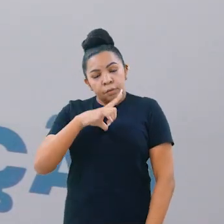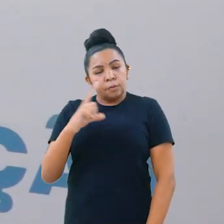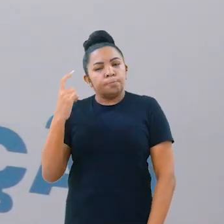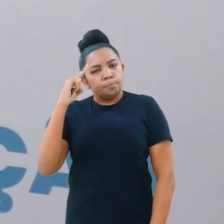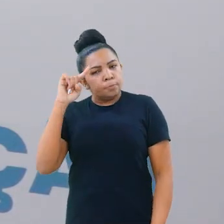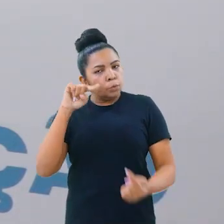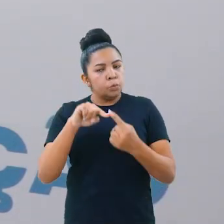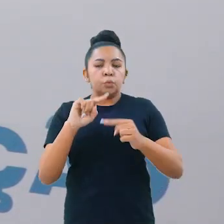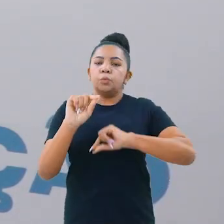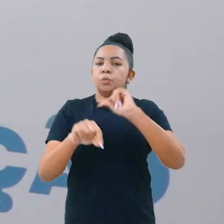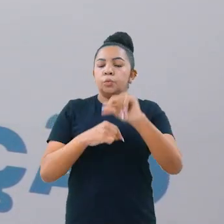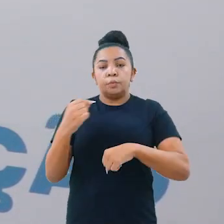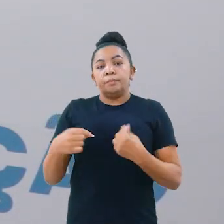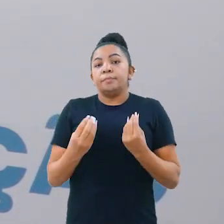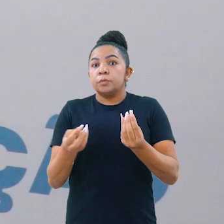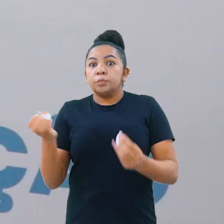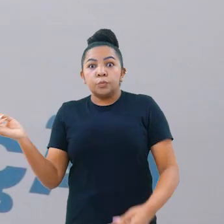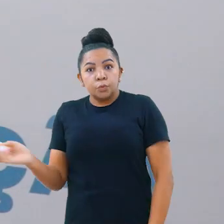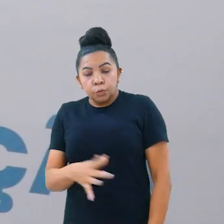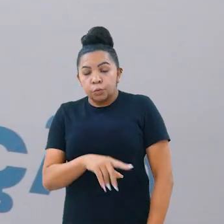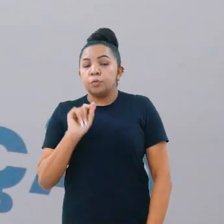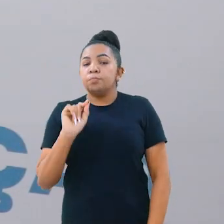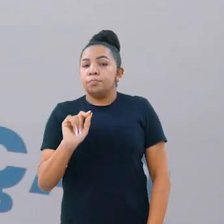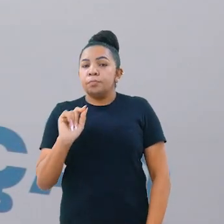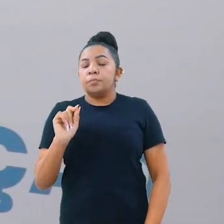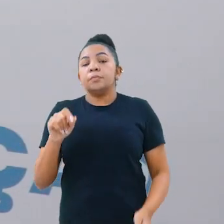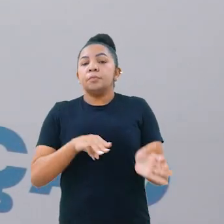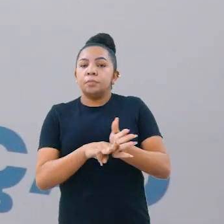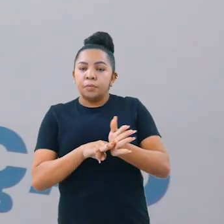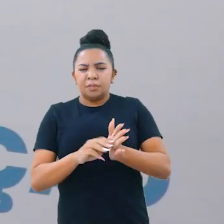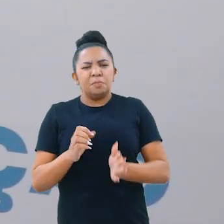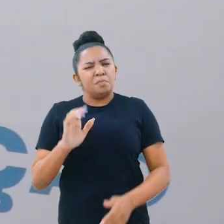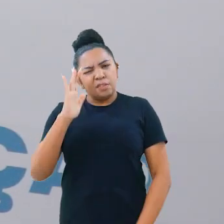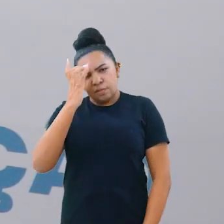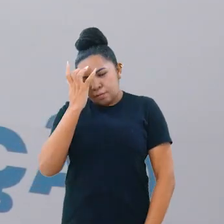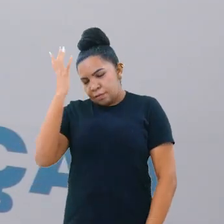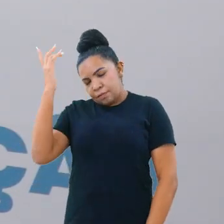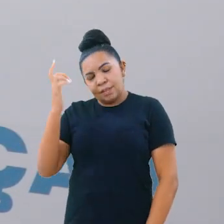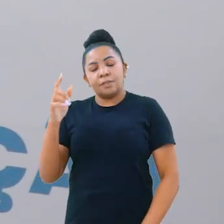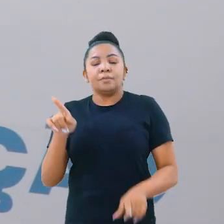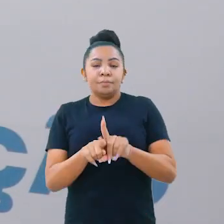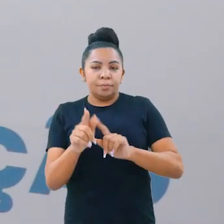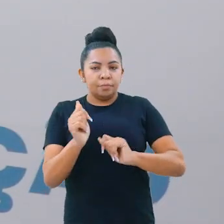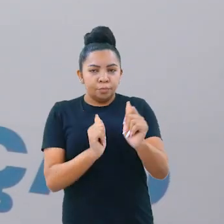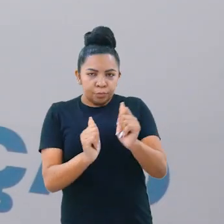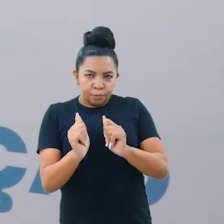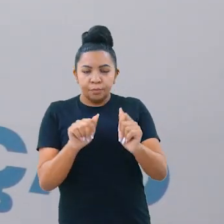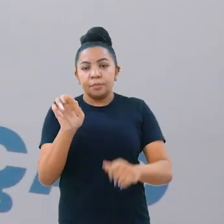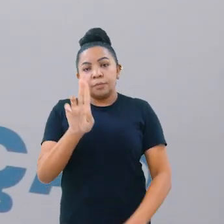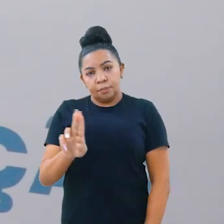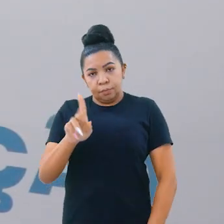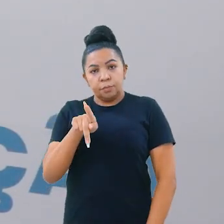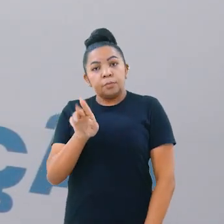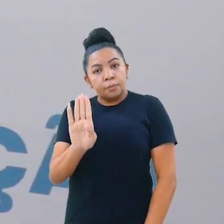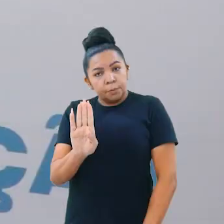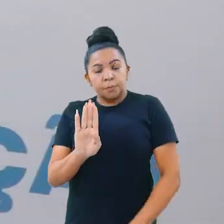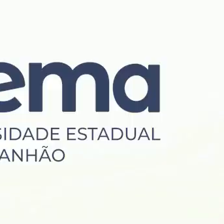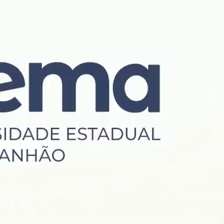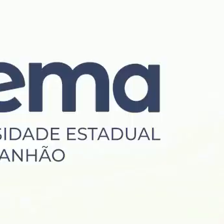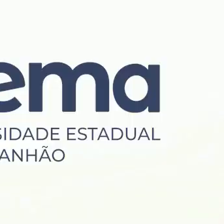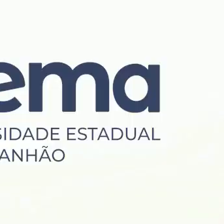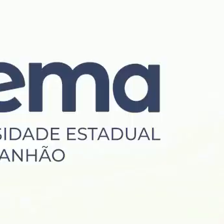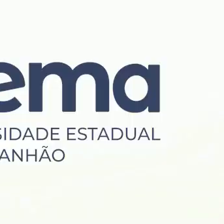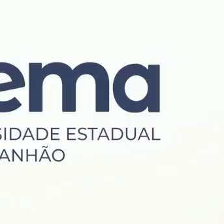eletrônicos. Aí tem uma perspectiva de dar um novo layout, trazer mais eficácia e eficiência para a administração